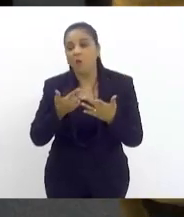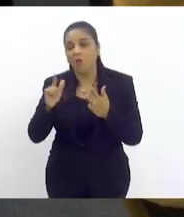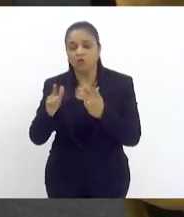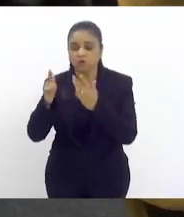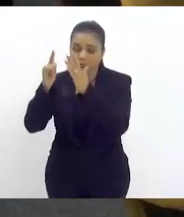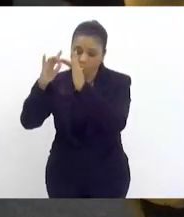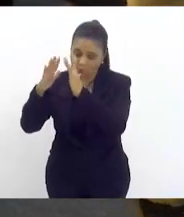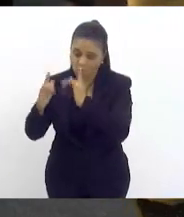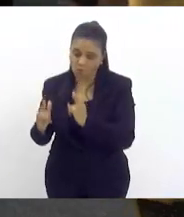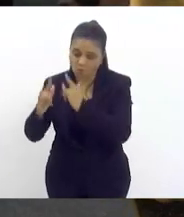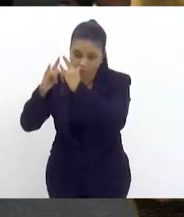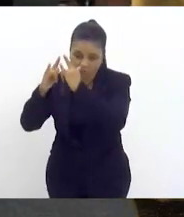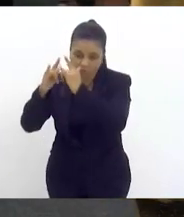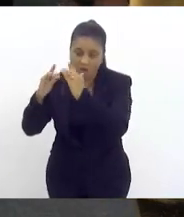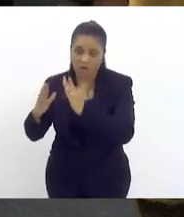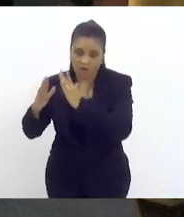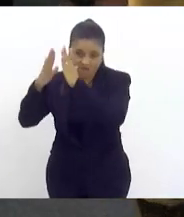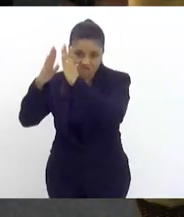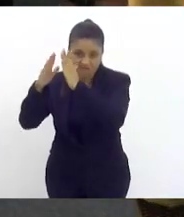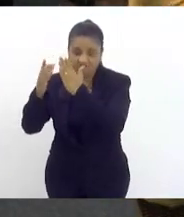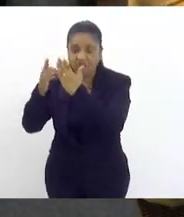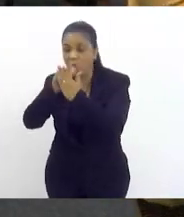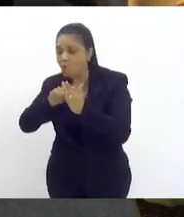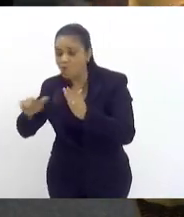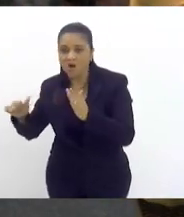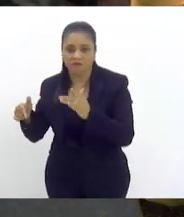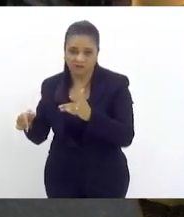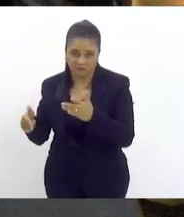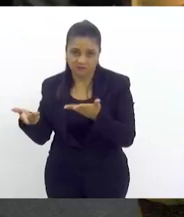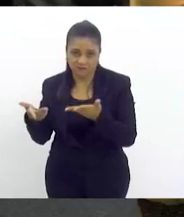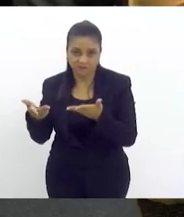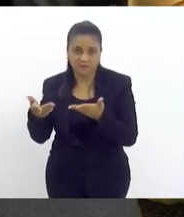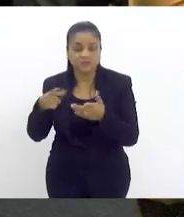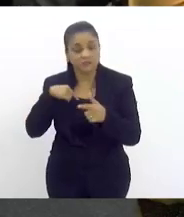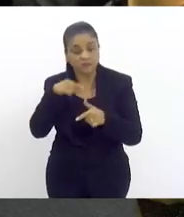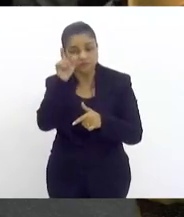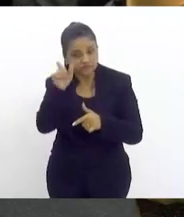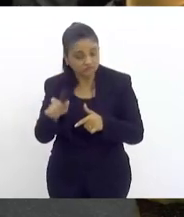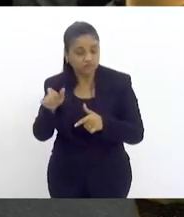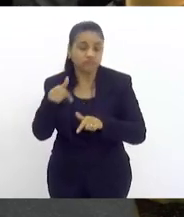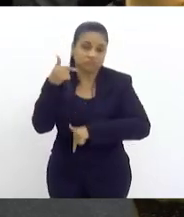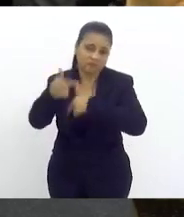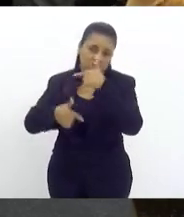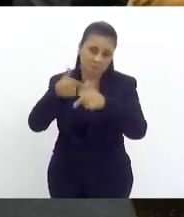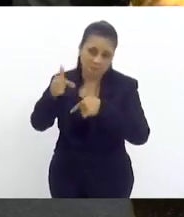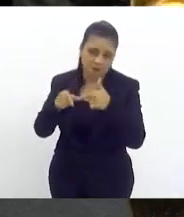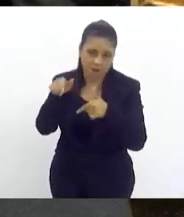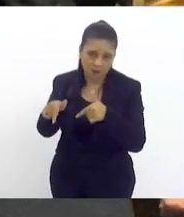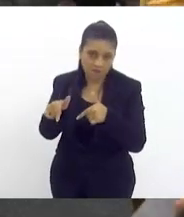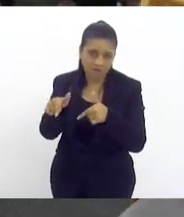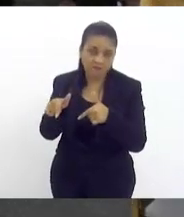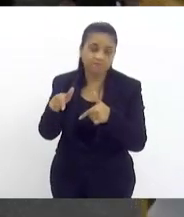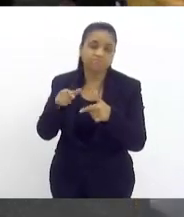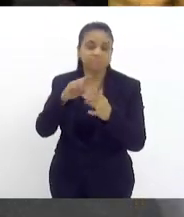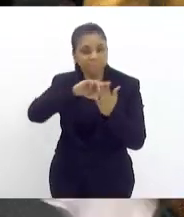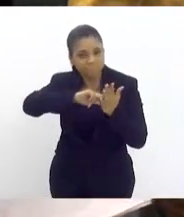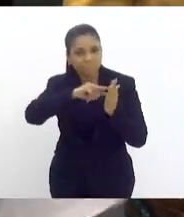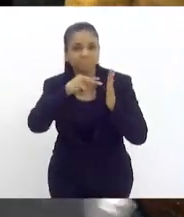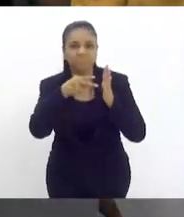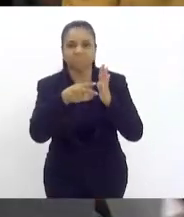caso, o vosso trabalho tem dimensão social, tem